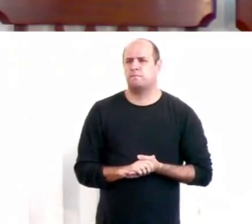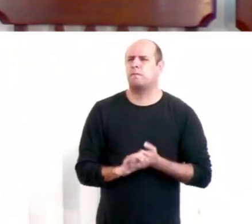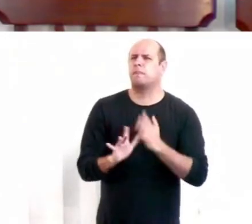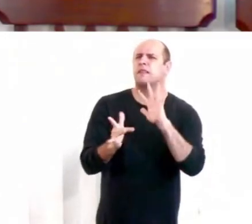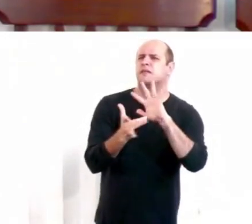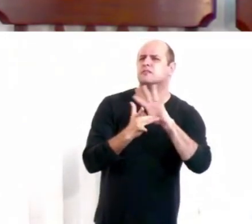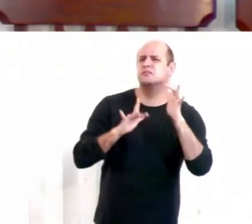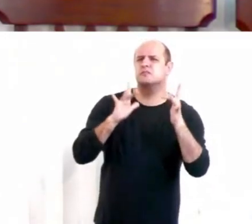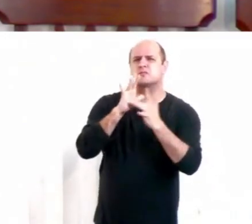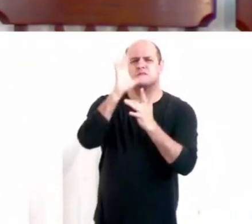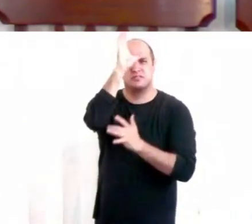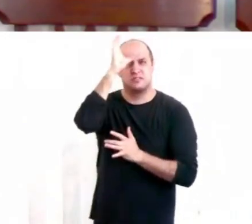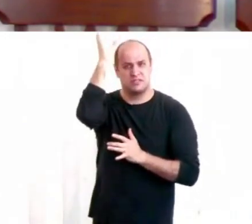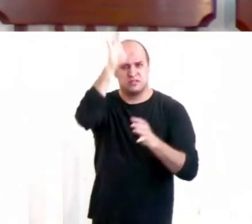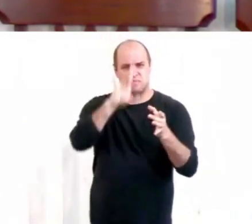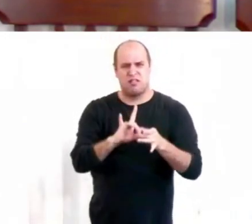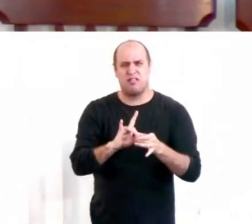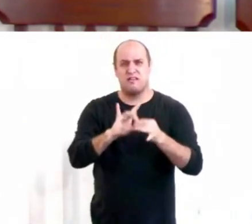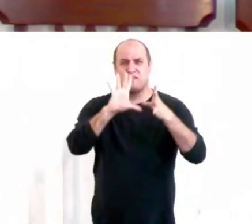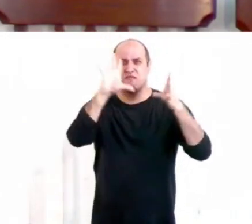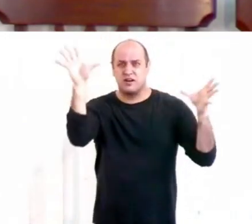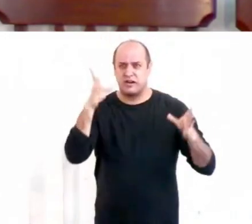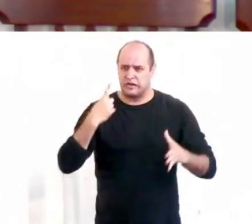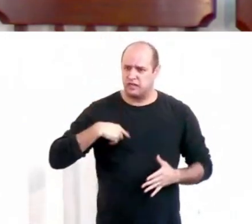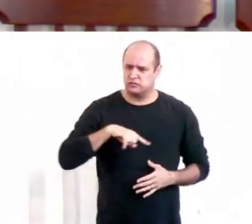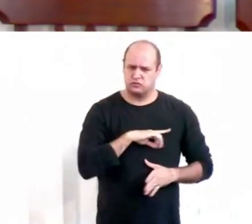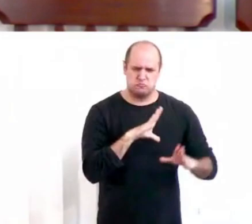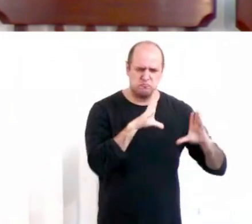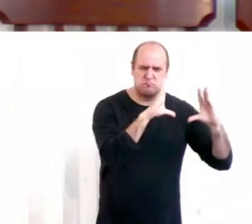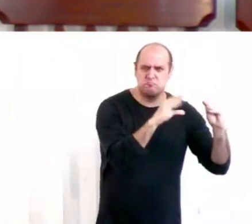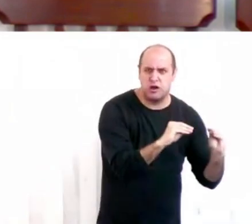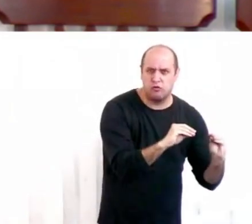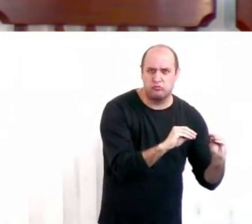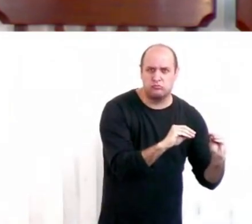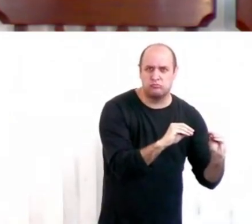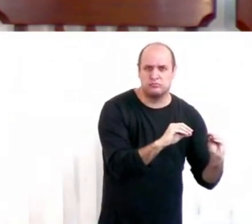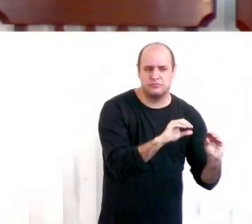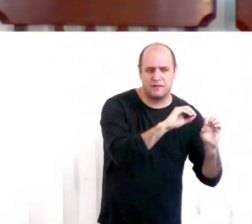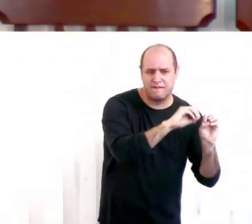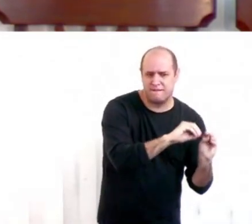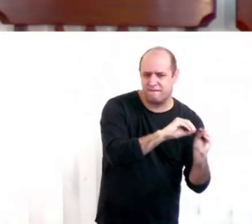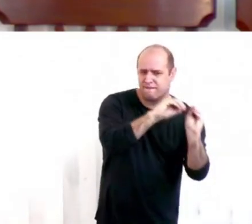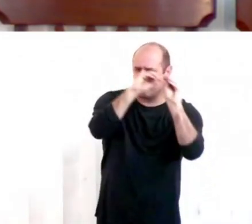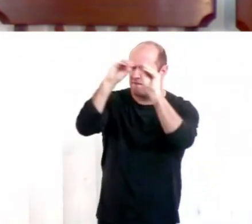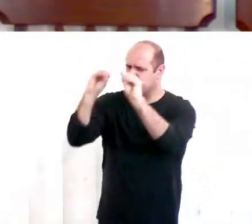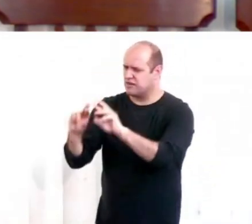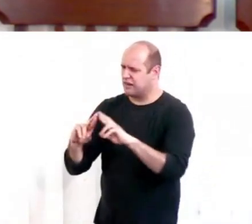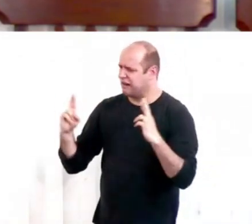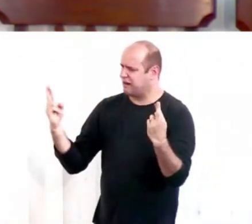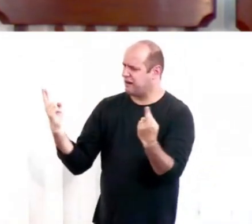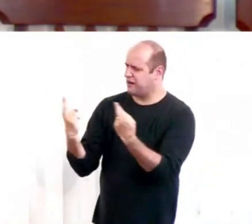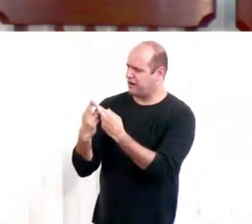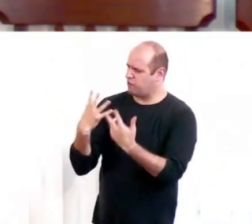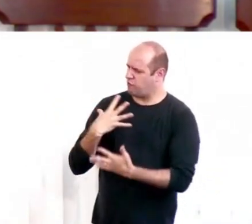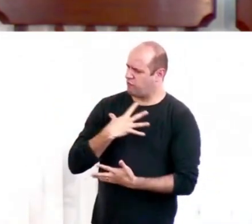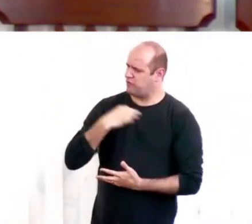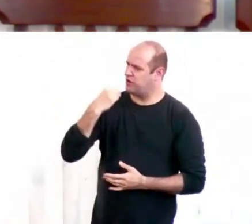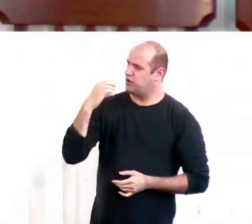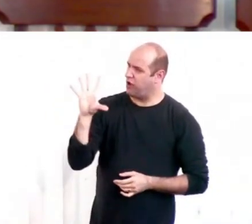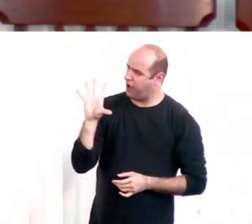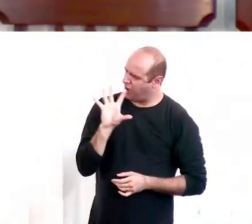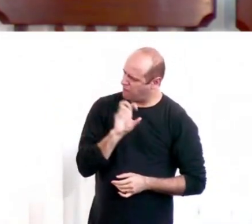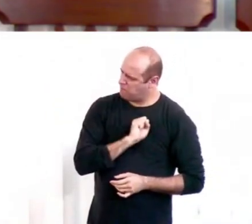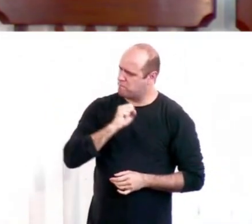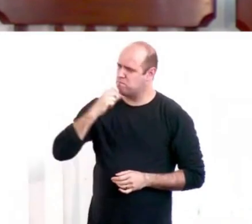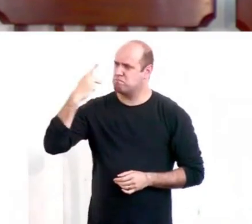Jesus, nos libertou do império das trevas e nos transportou para o reino do Filho do seu amor.